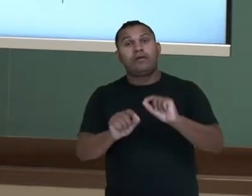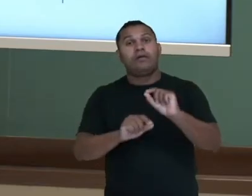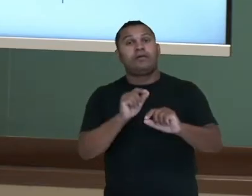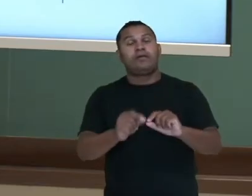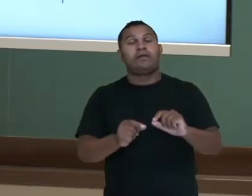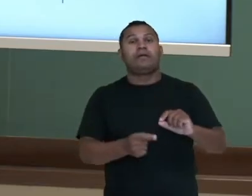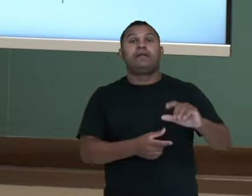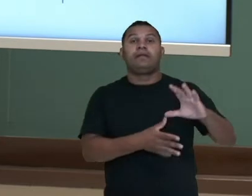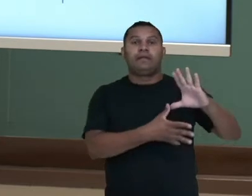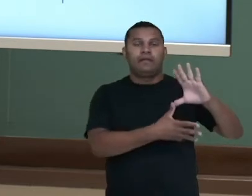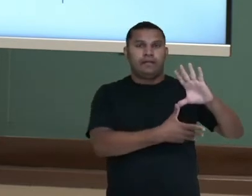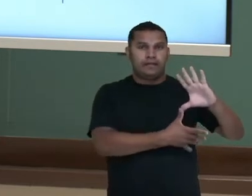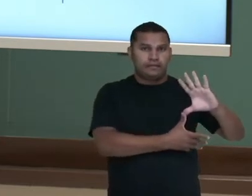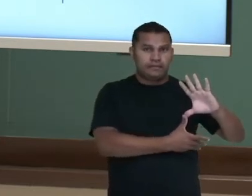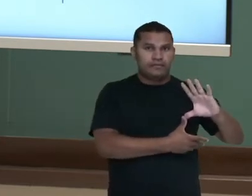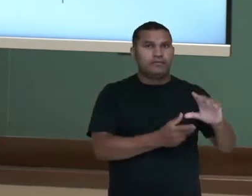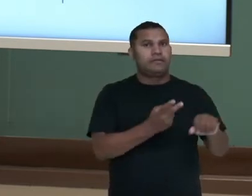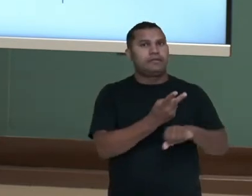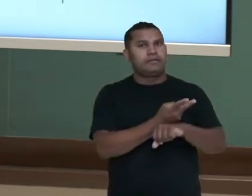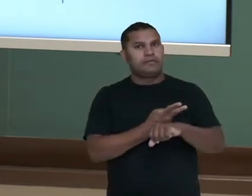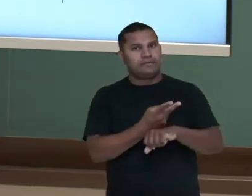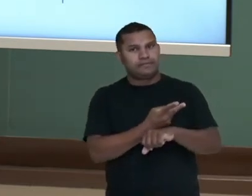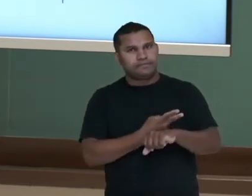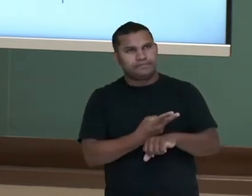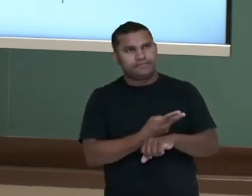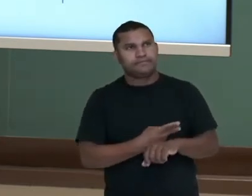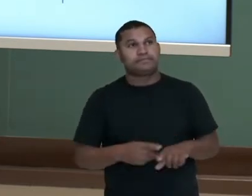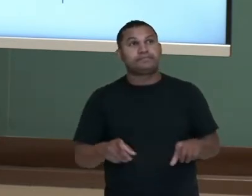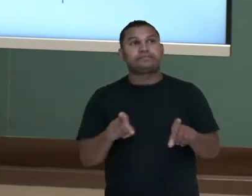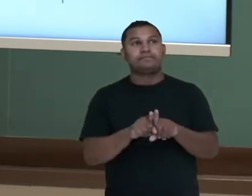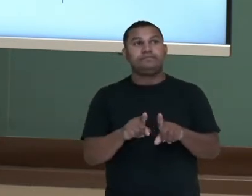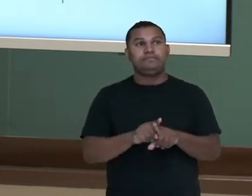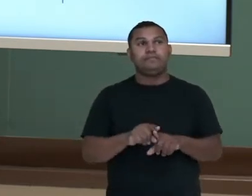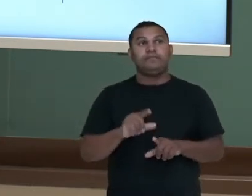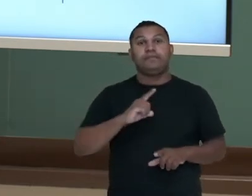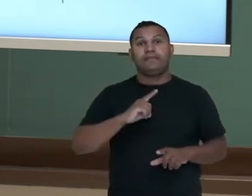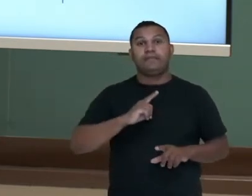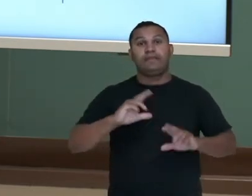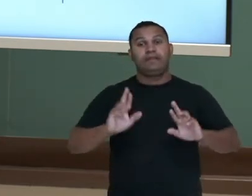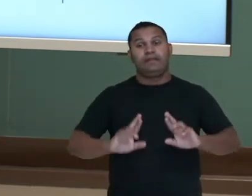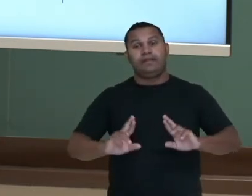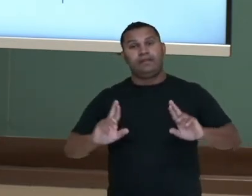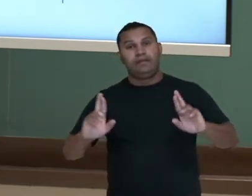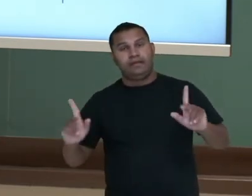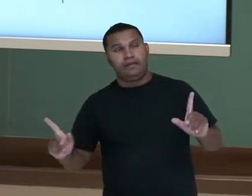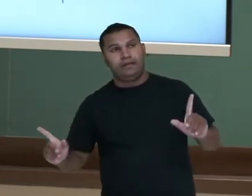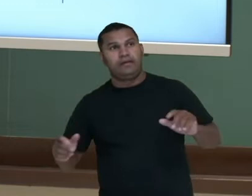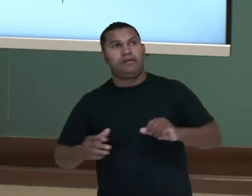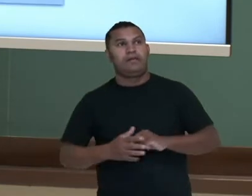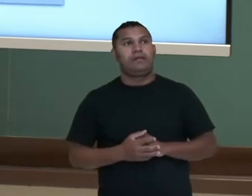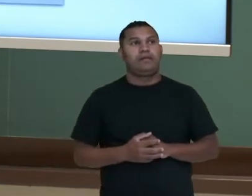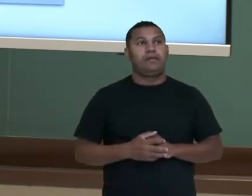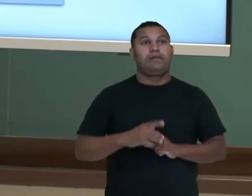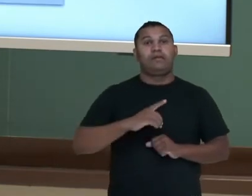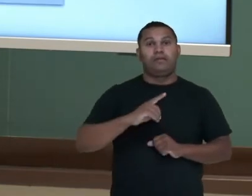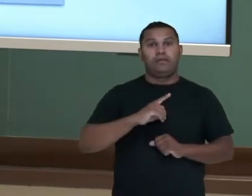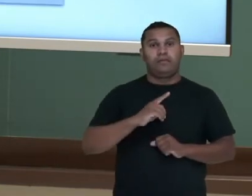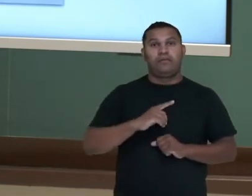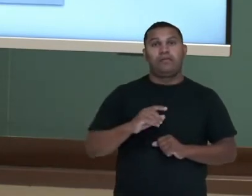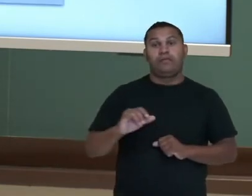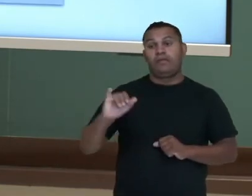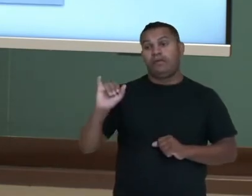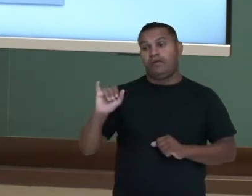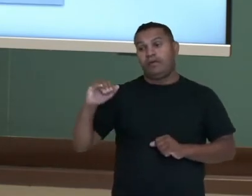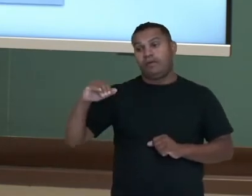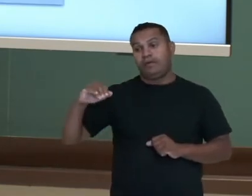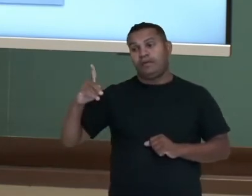precisar entender, a gente precisa entender essas diferenças entre o colonialismo e o imperialismo, não é mesmo?